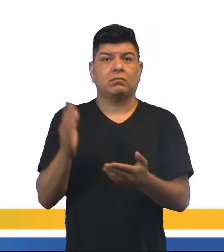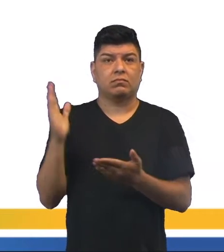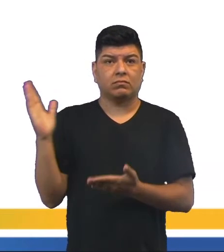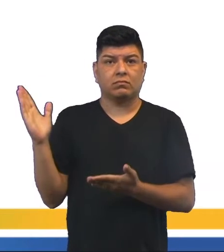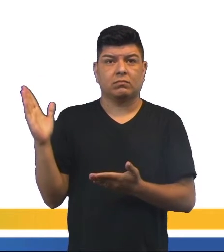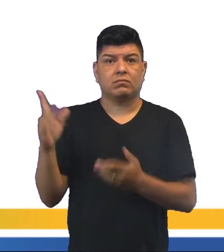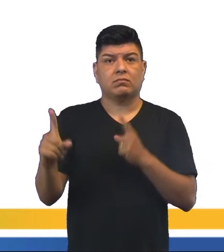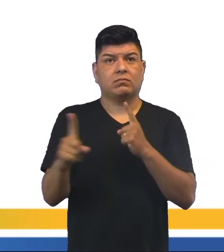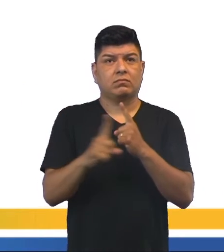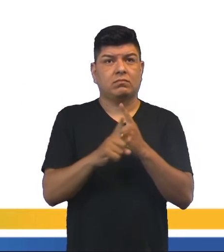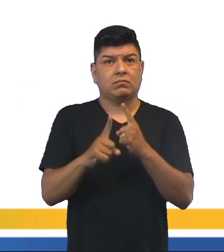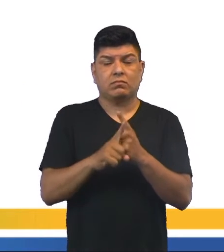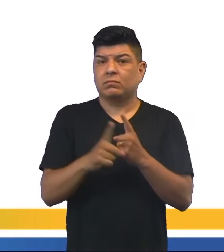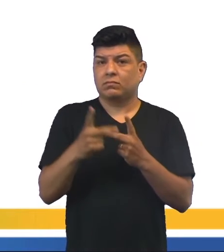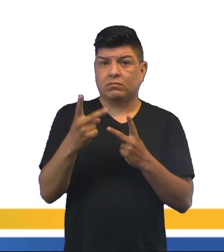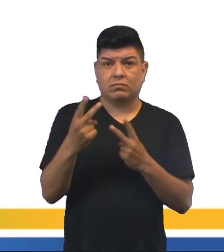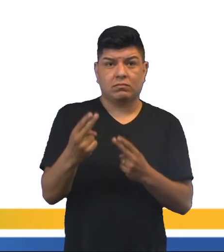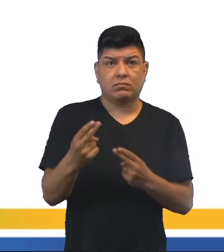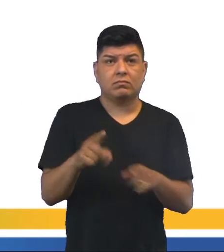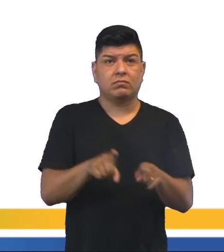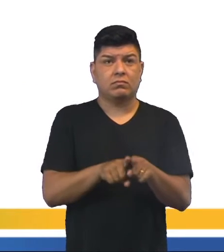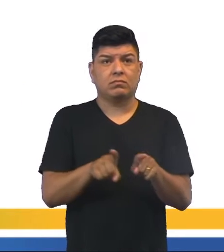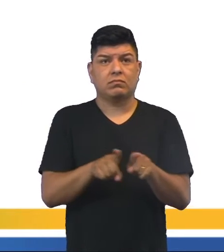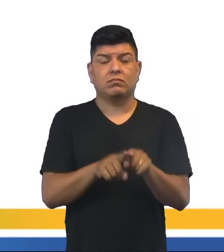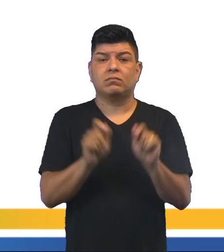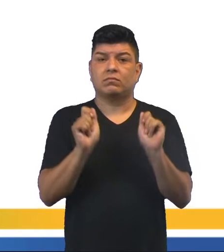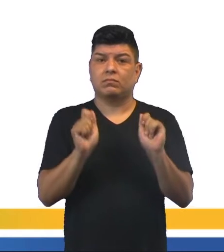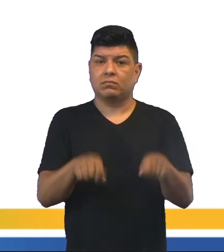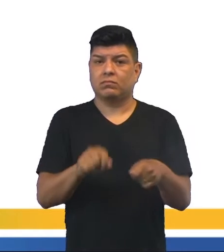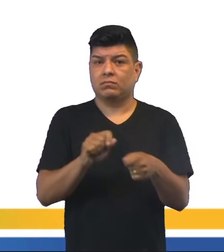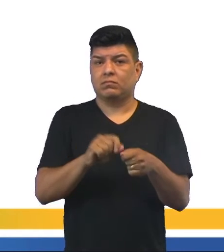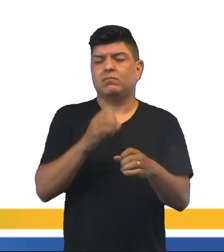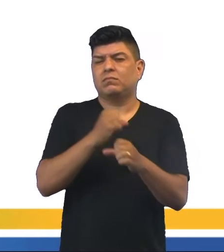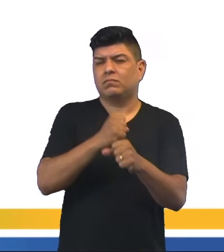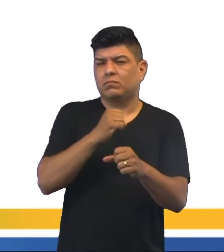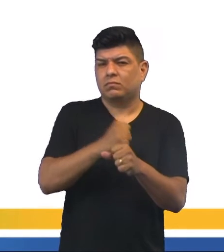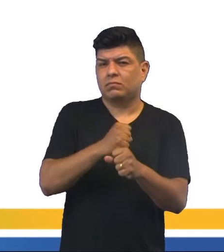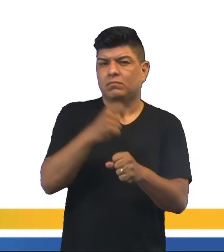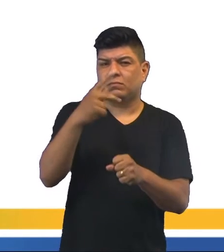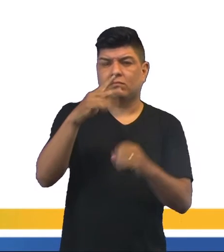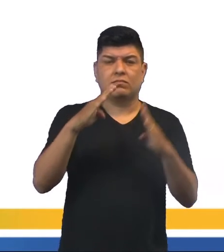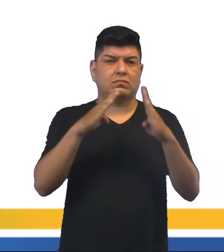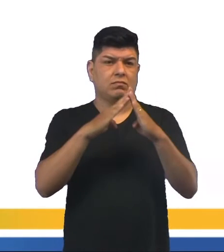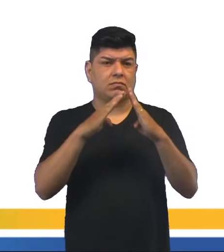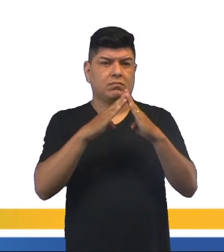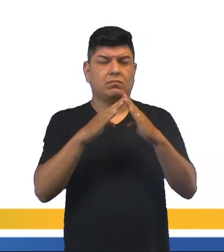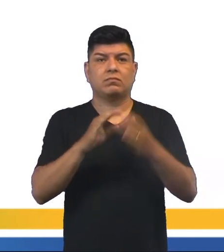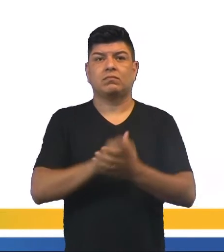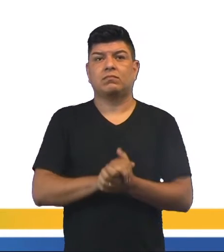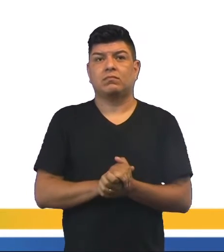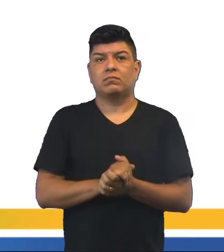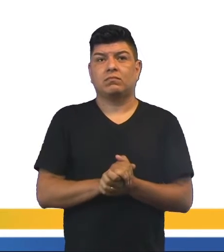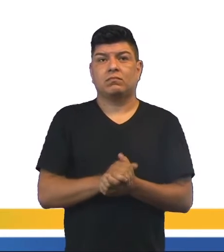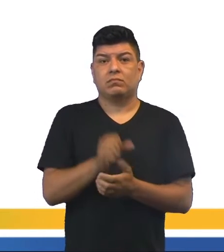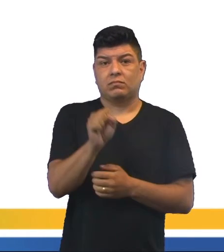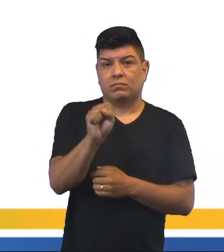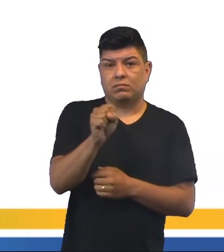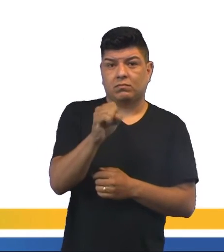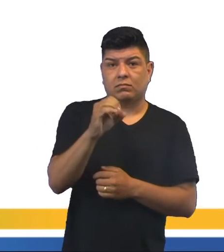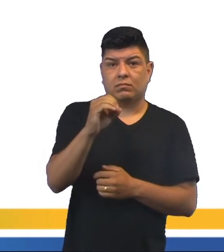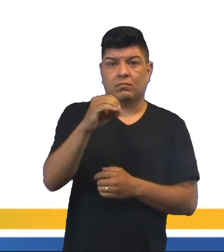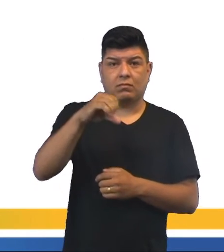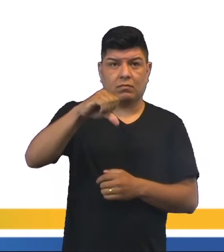né eu vou encontrar esse mesmo total Você pode até fazer o cálculo aí na sua casa olha só é